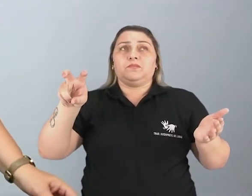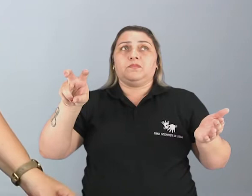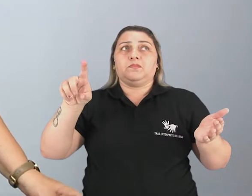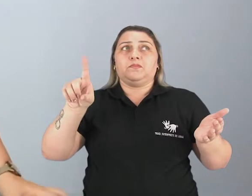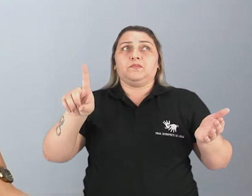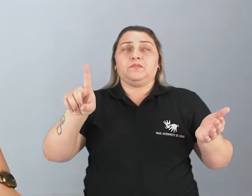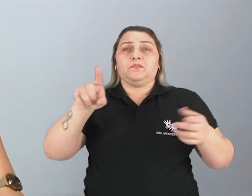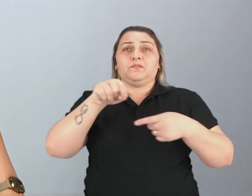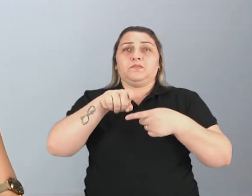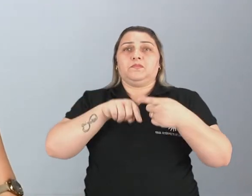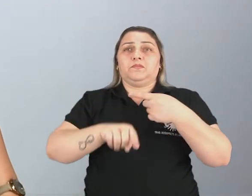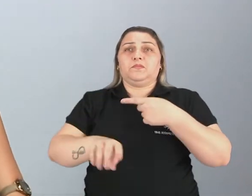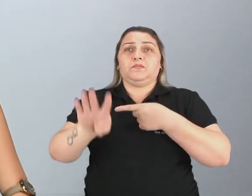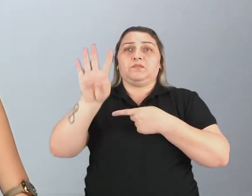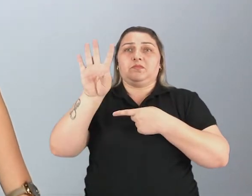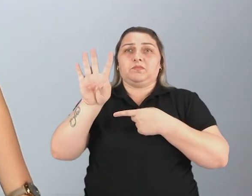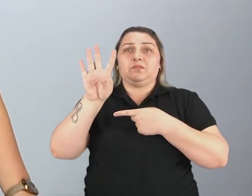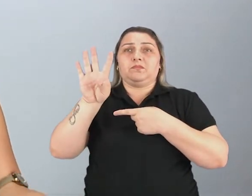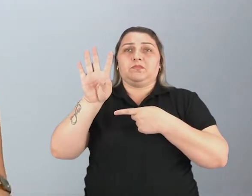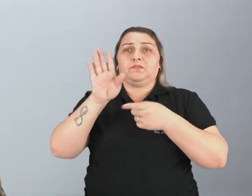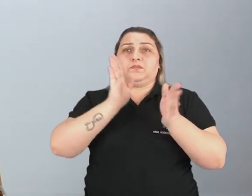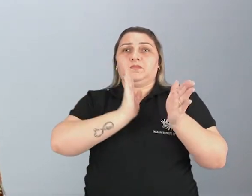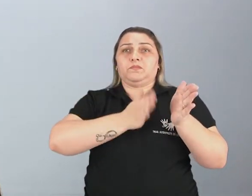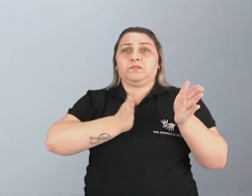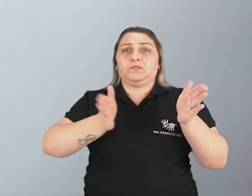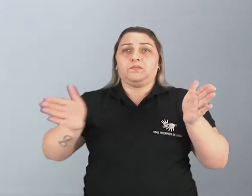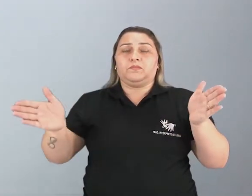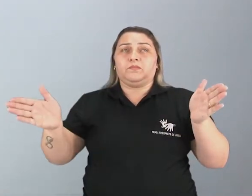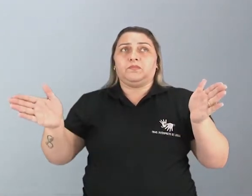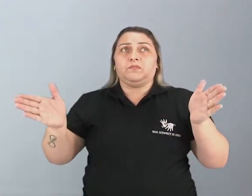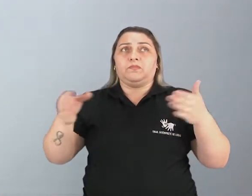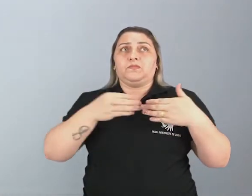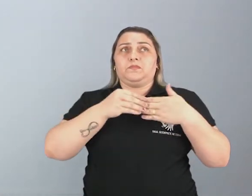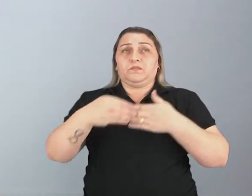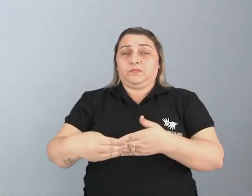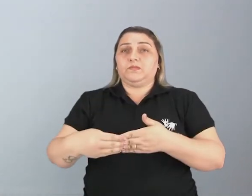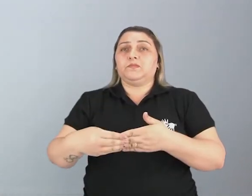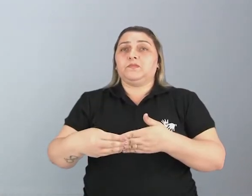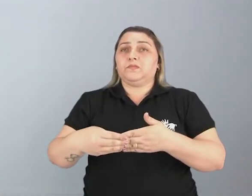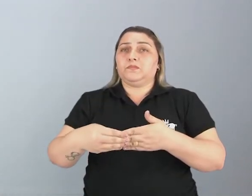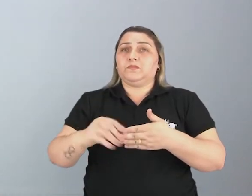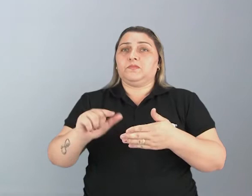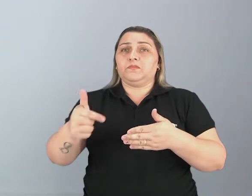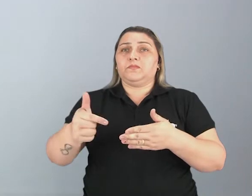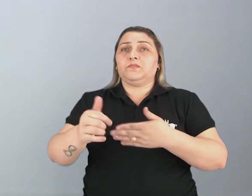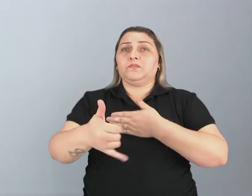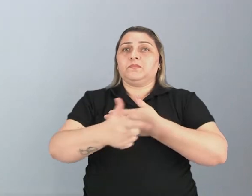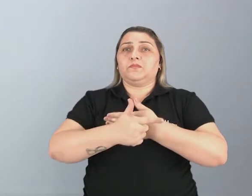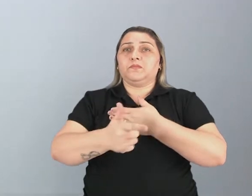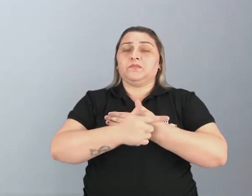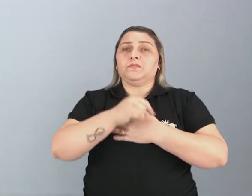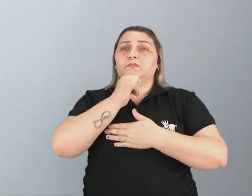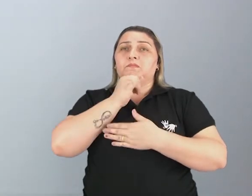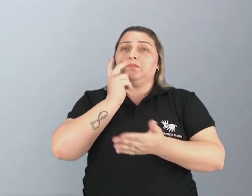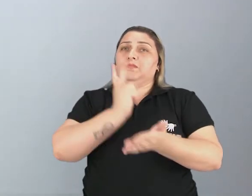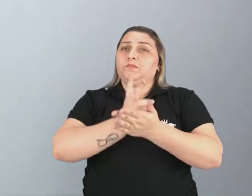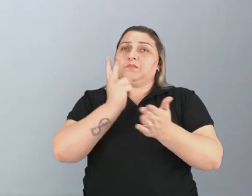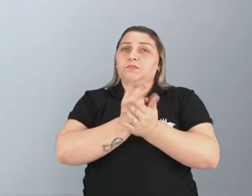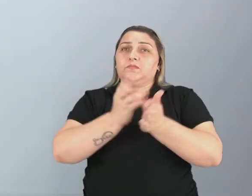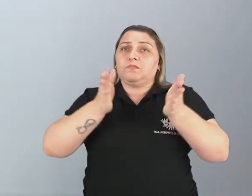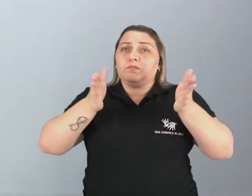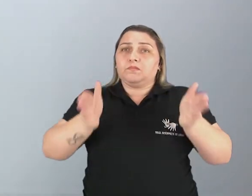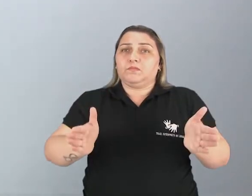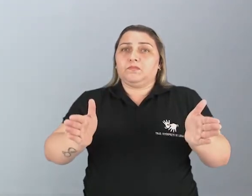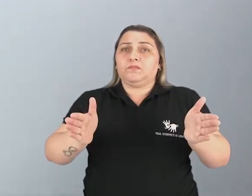1 dividido por 4 partes. E aí, eu trouxe um outro papel com o mesmo